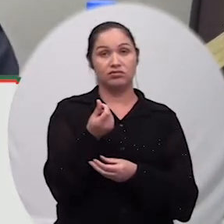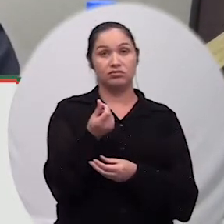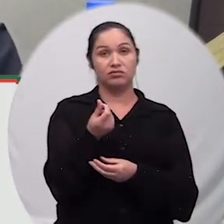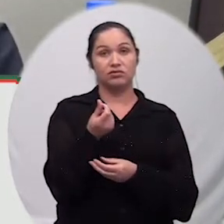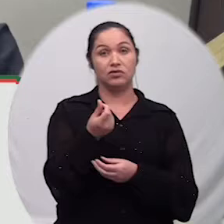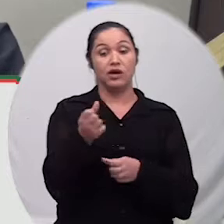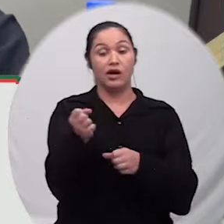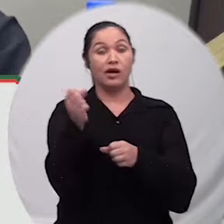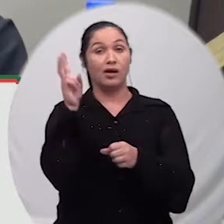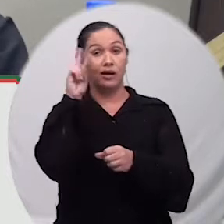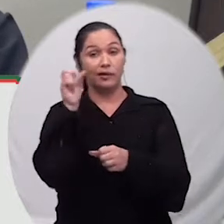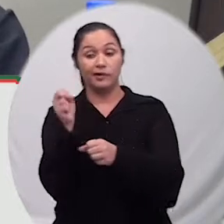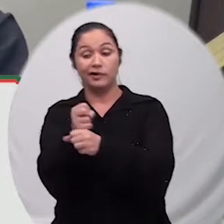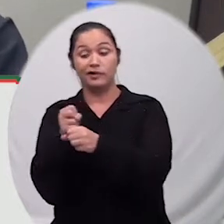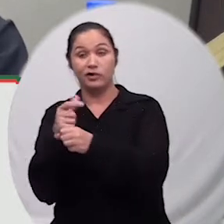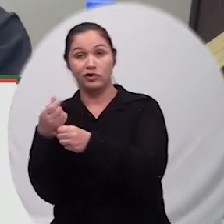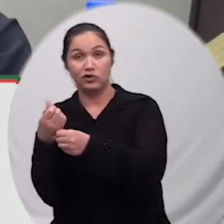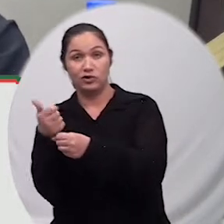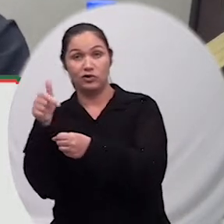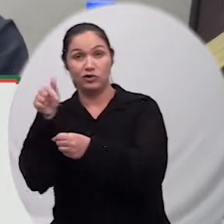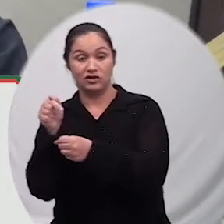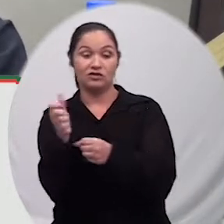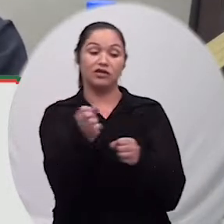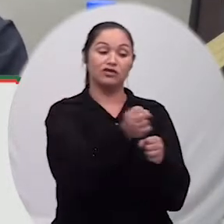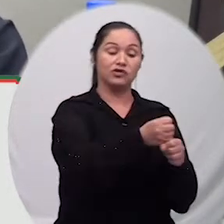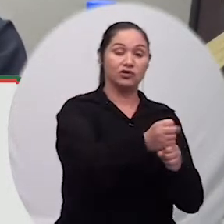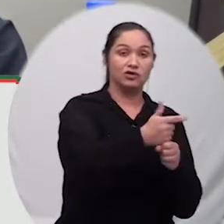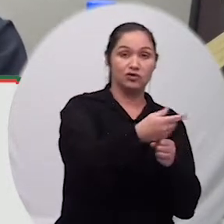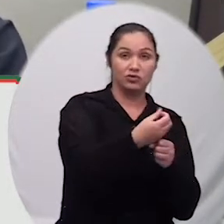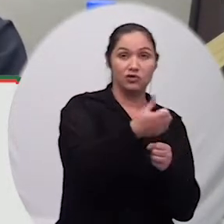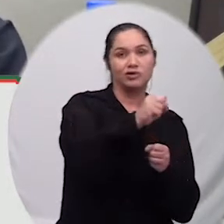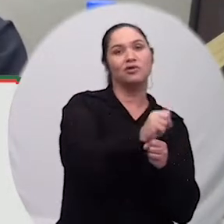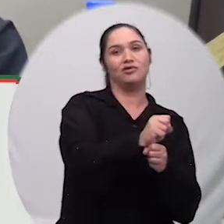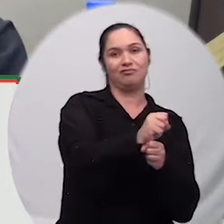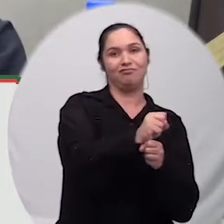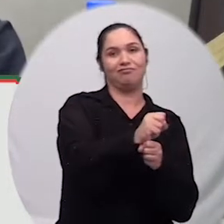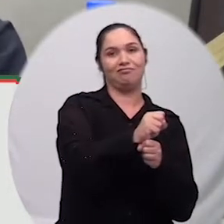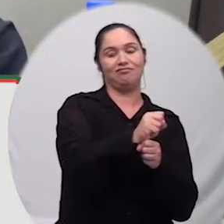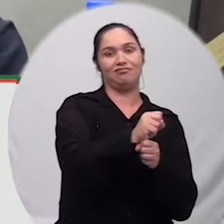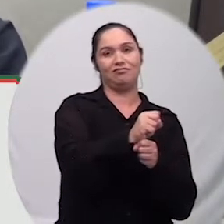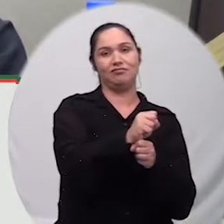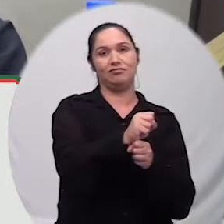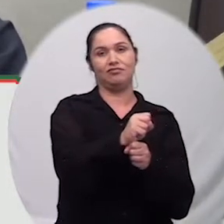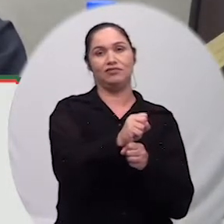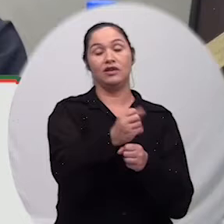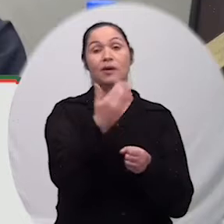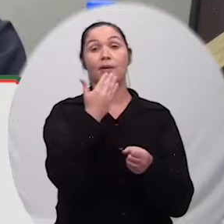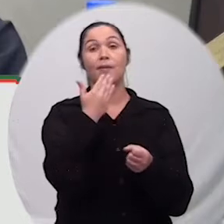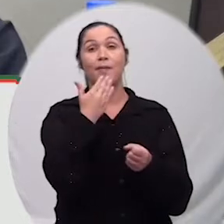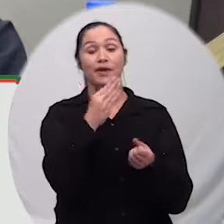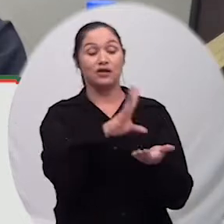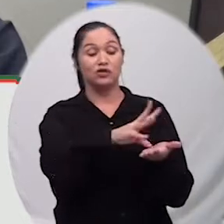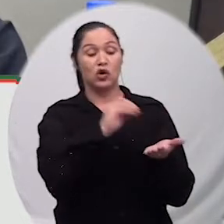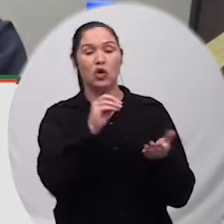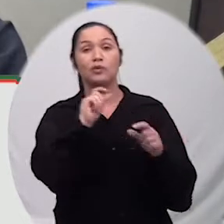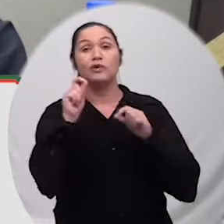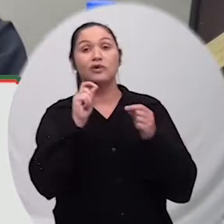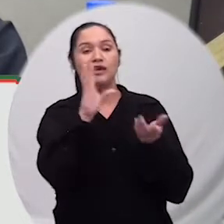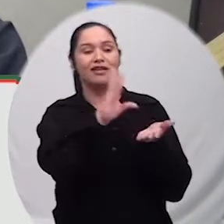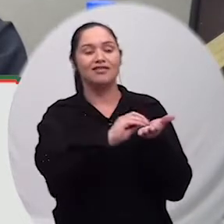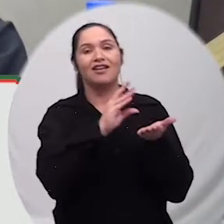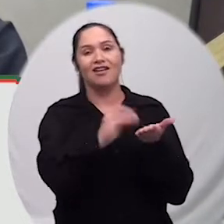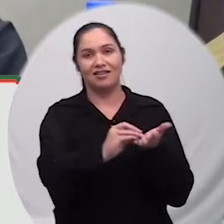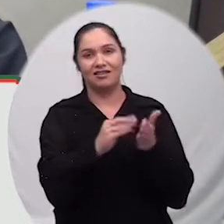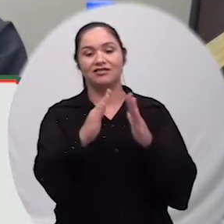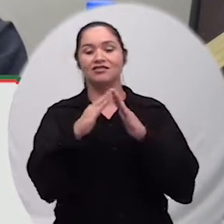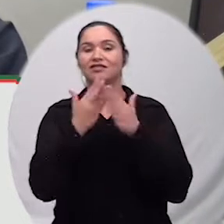ano 2017 e 2018 relativo aos seus exercícios. Requer cópia da ata de cada escola do município de